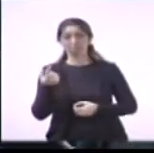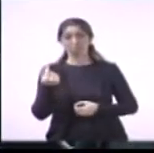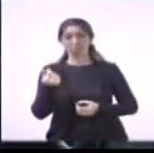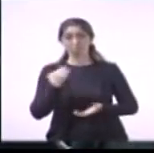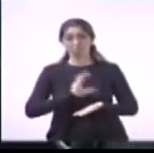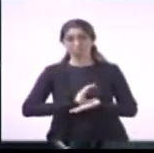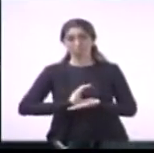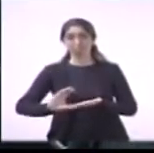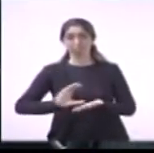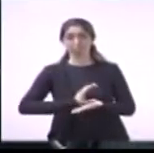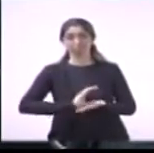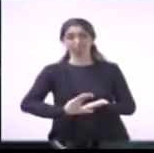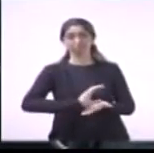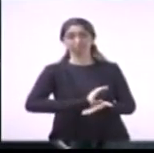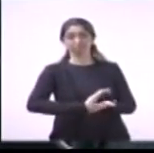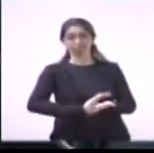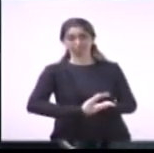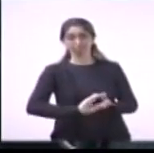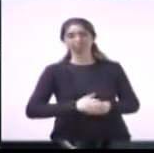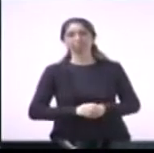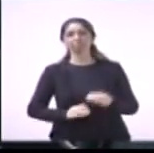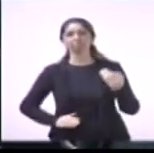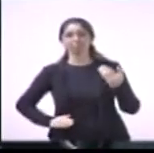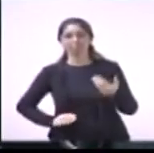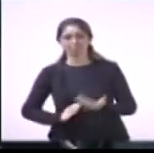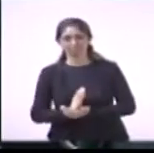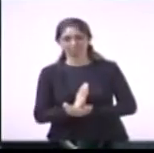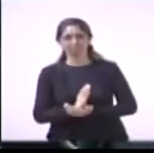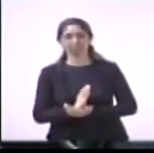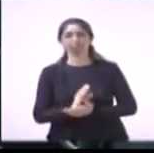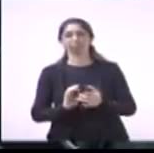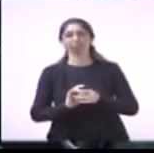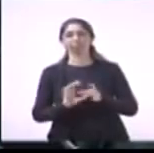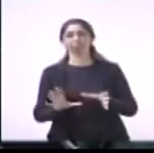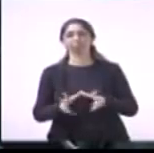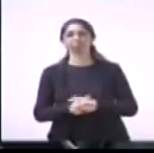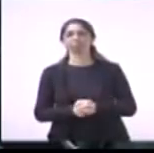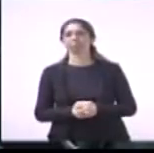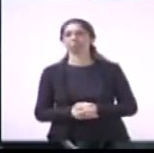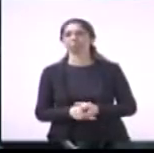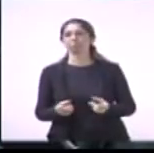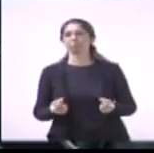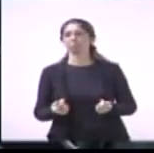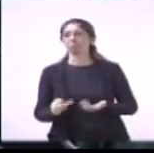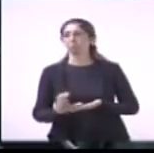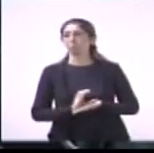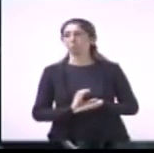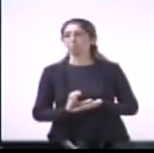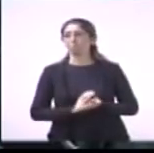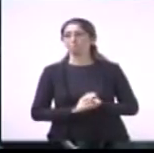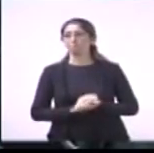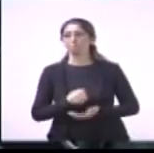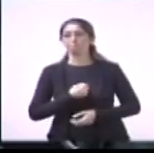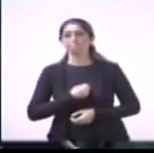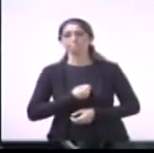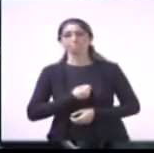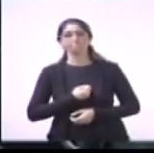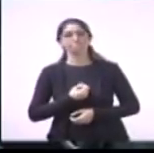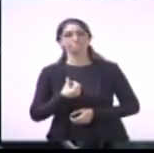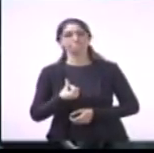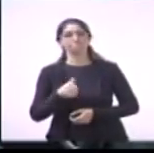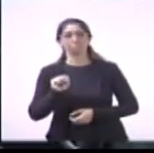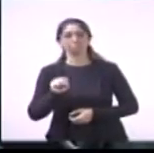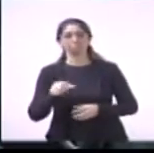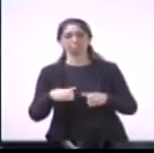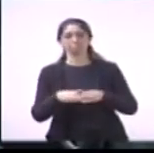do orçamento vigente. Autoriza a liberação de recursos e dá outras providências. Pareceres 68